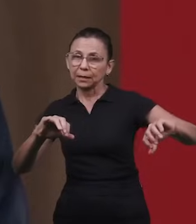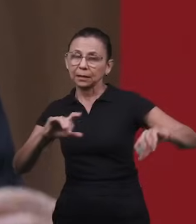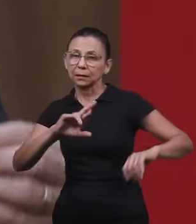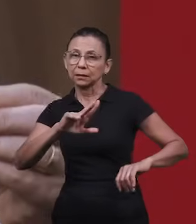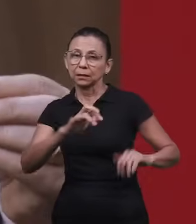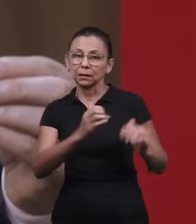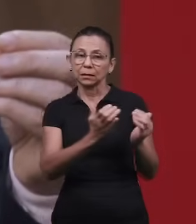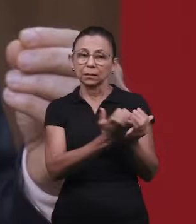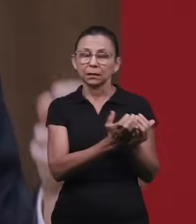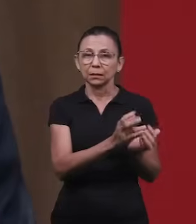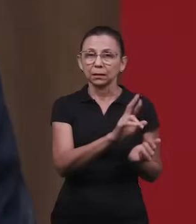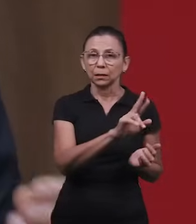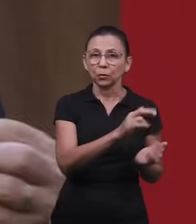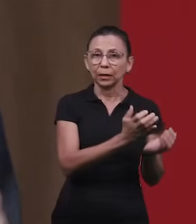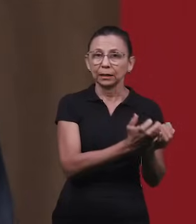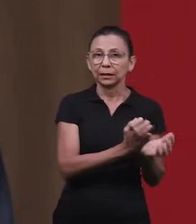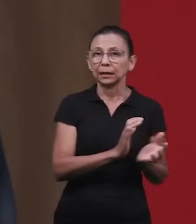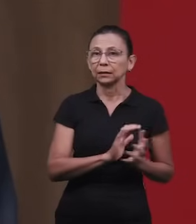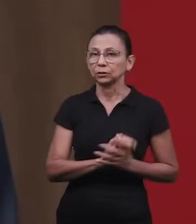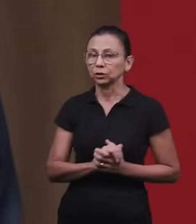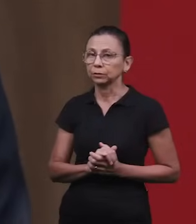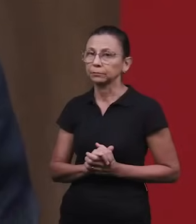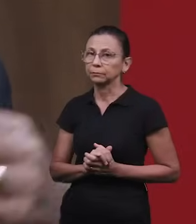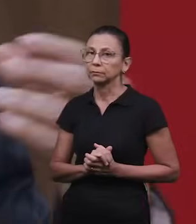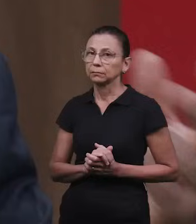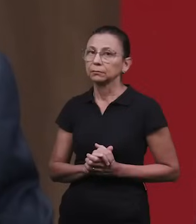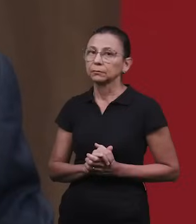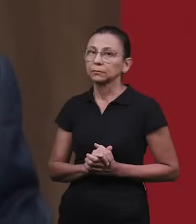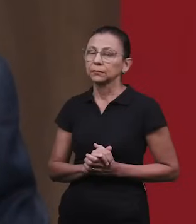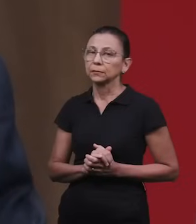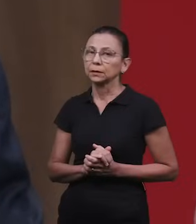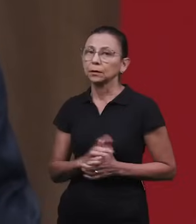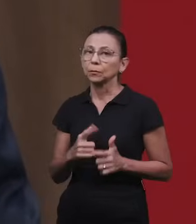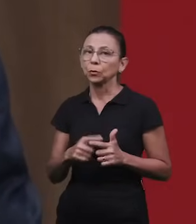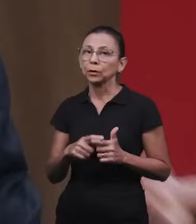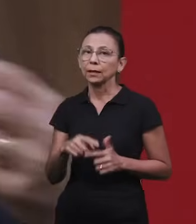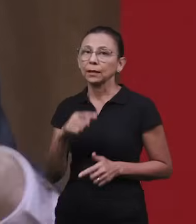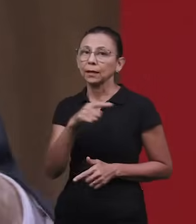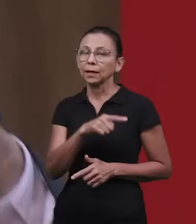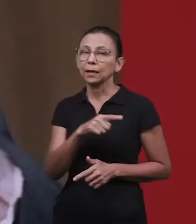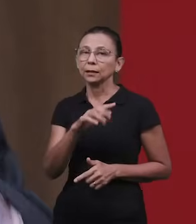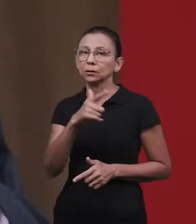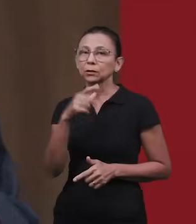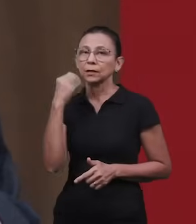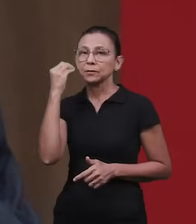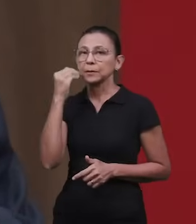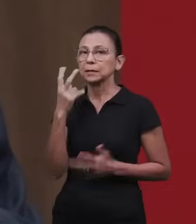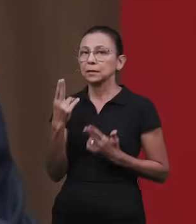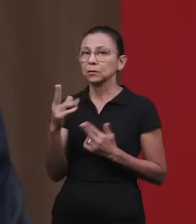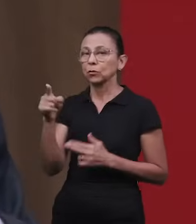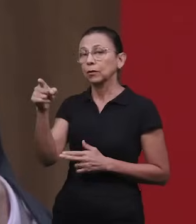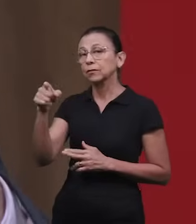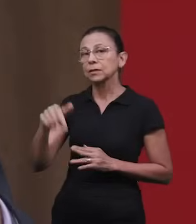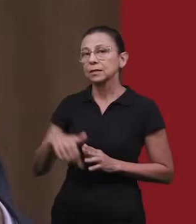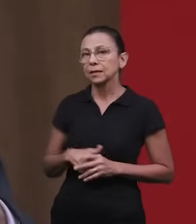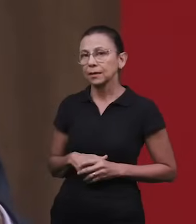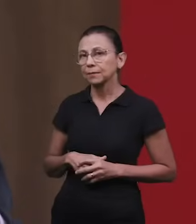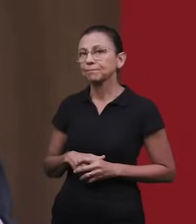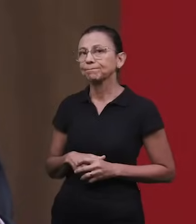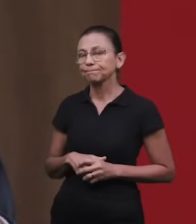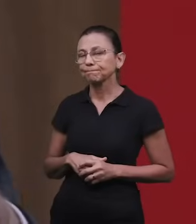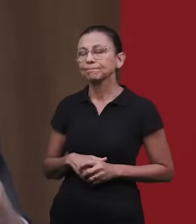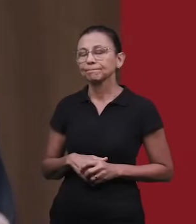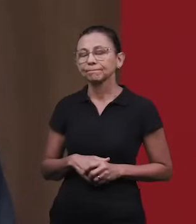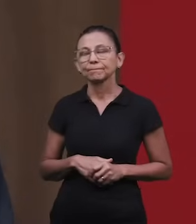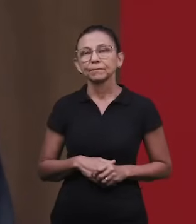sua irmã não teve a experiência que você teve, então é natural que ela age dessa forma, seria errado se você agisse dessa